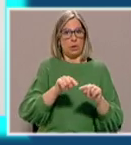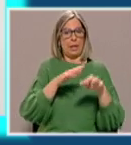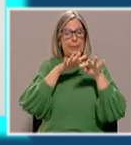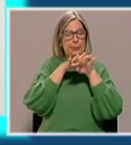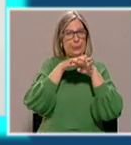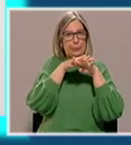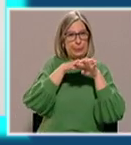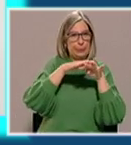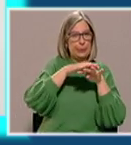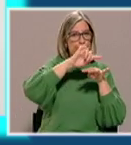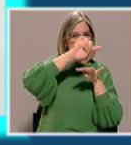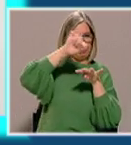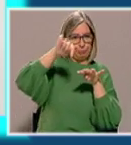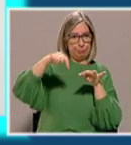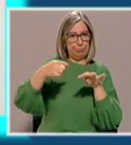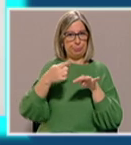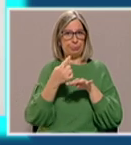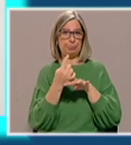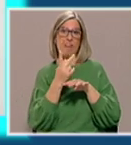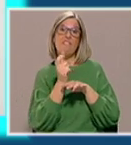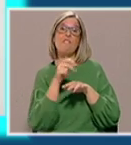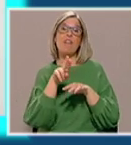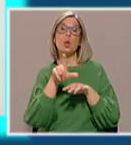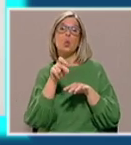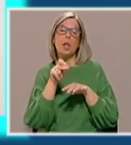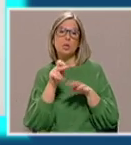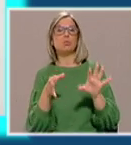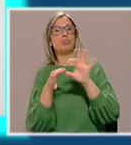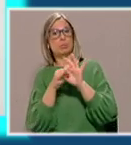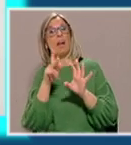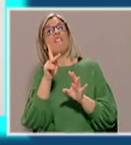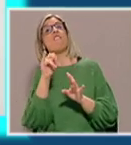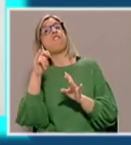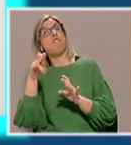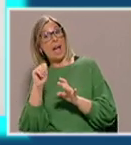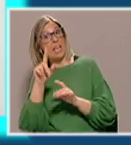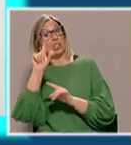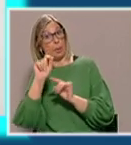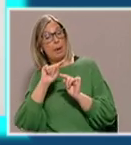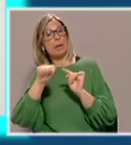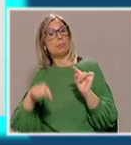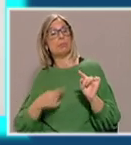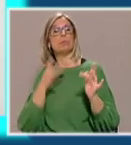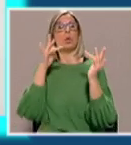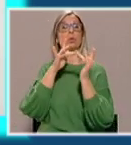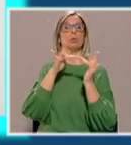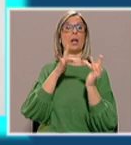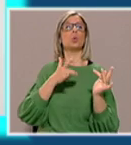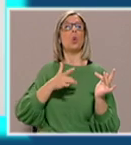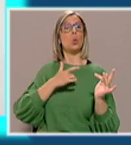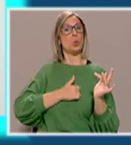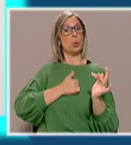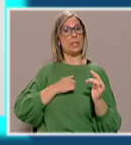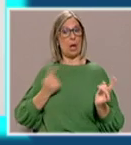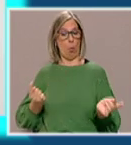formando vasos de maior calibre até alcançarem as veias pulmonares, que comunicam com o coração através da